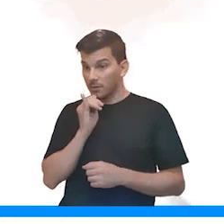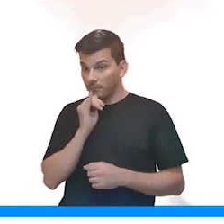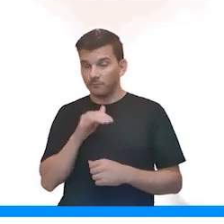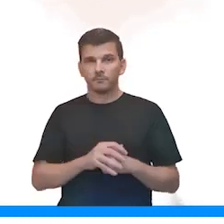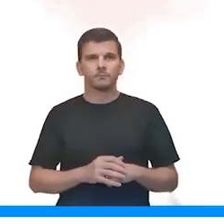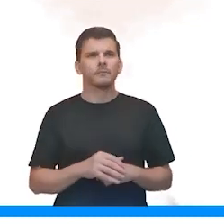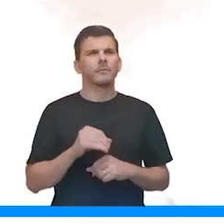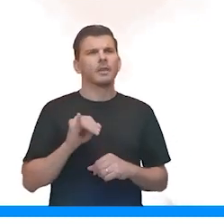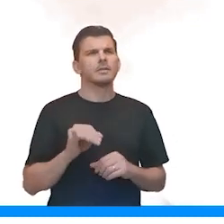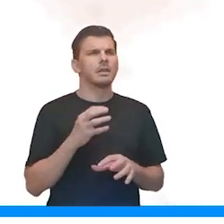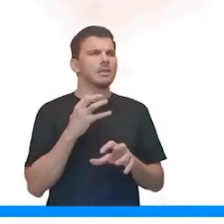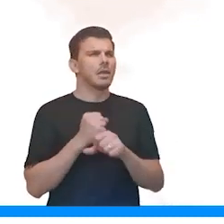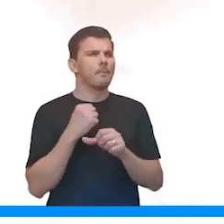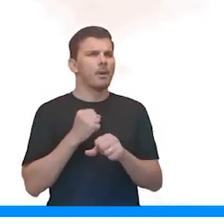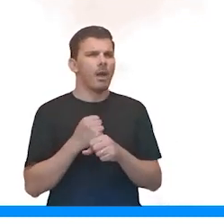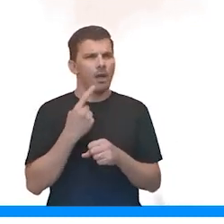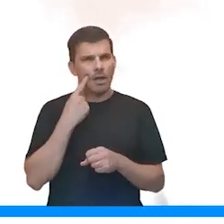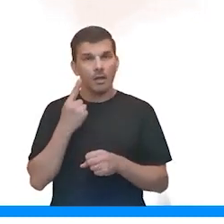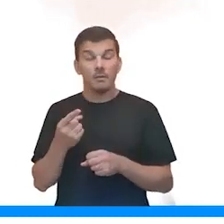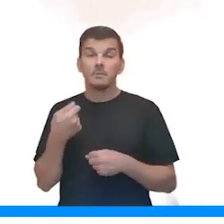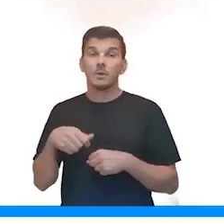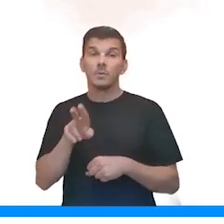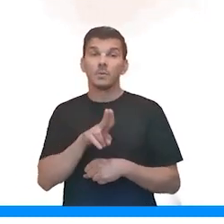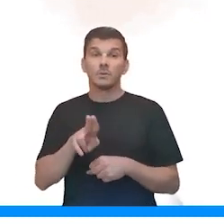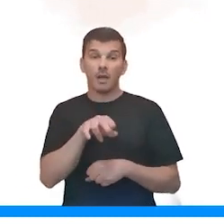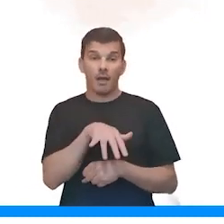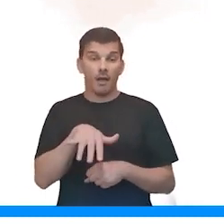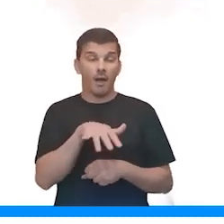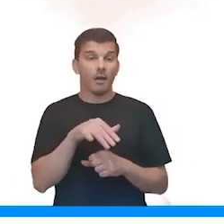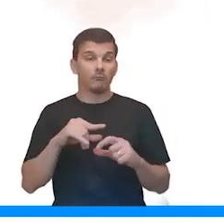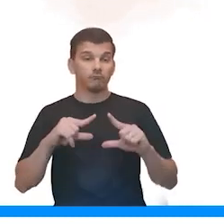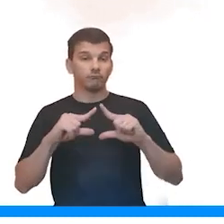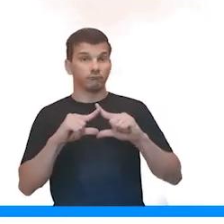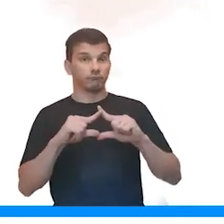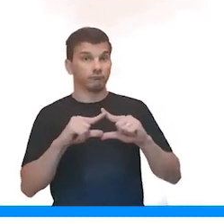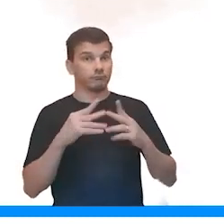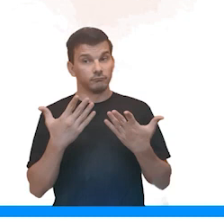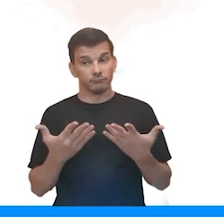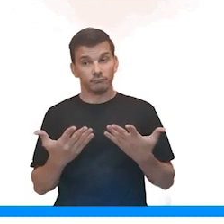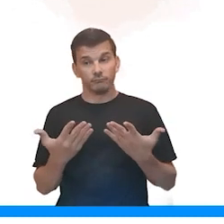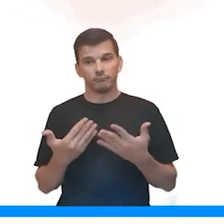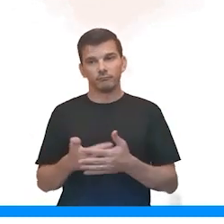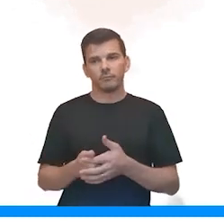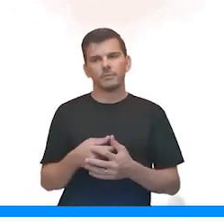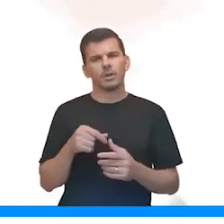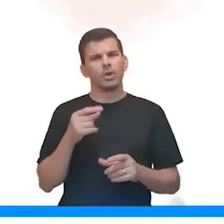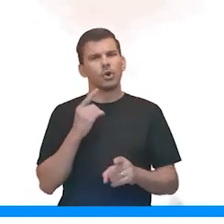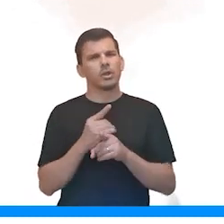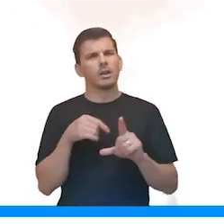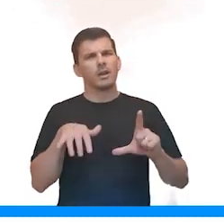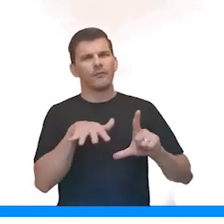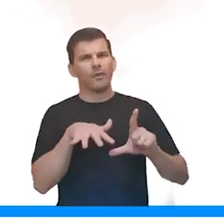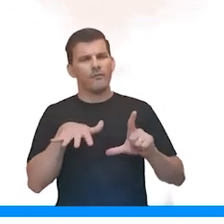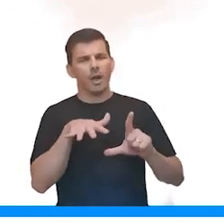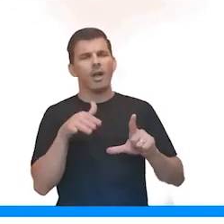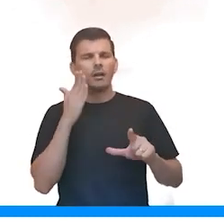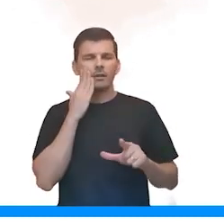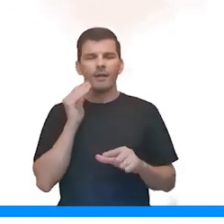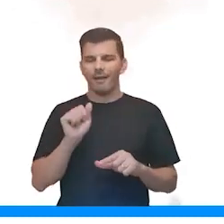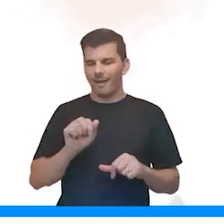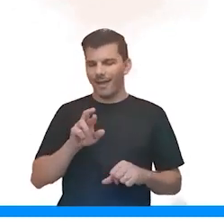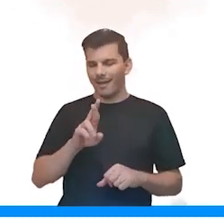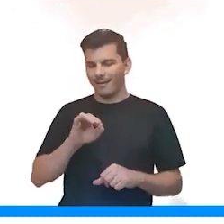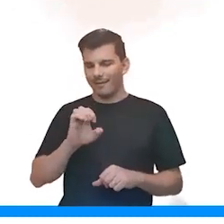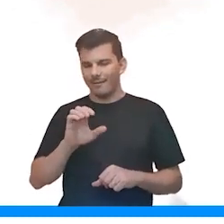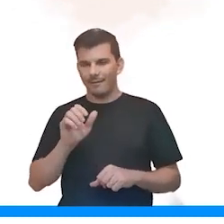aqui. Aqui num triângulo, por exemplo, se eu fosse calcular o trabalho aqui, teria que usar a área de um triângulo. Qual que é a área de um triângulo, gente? Vamos